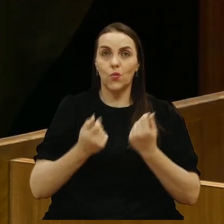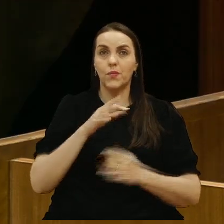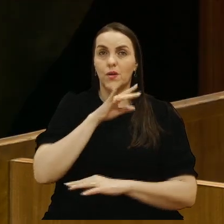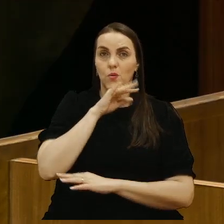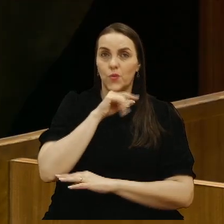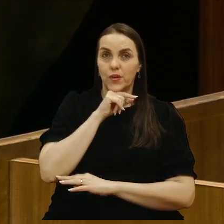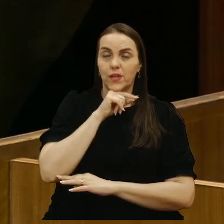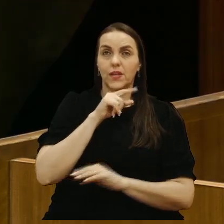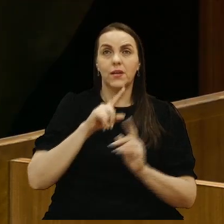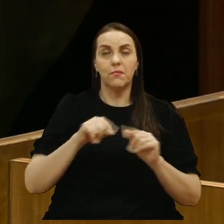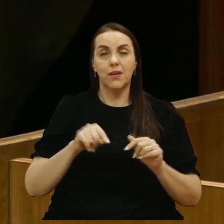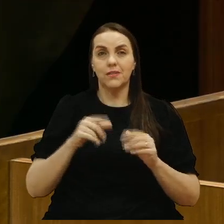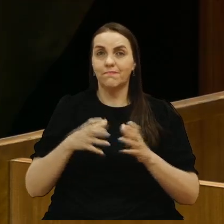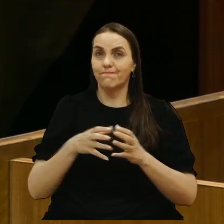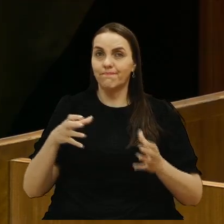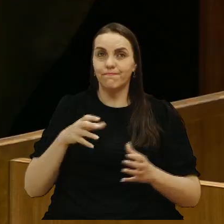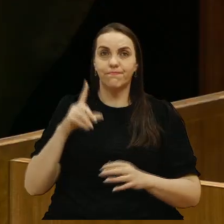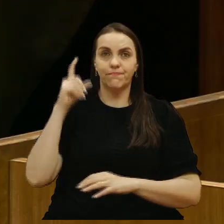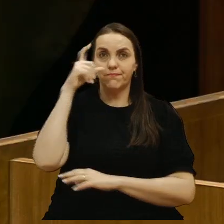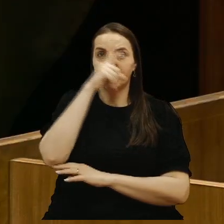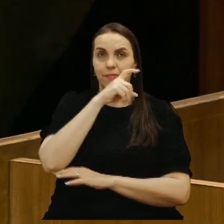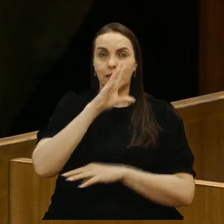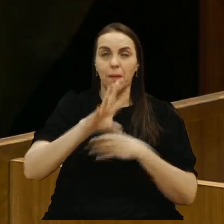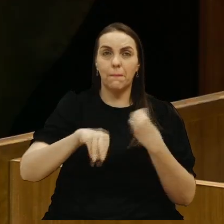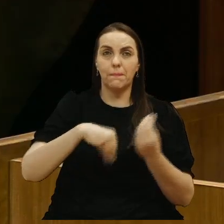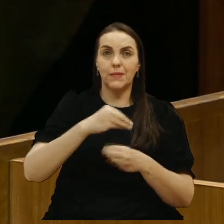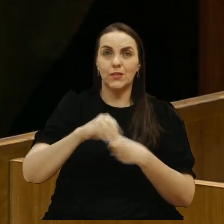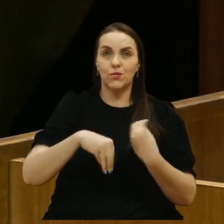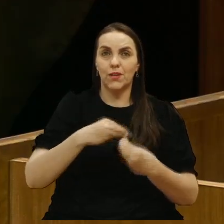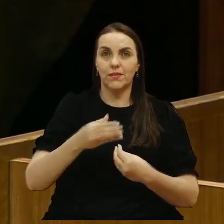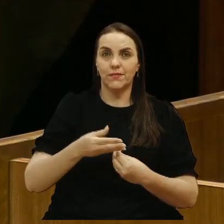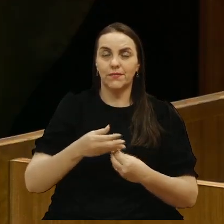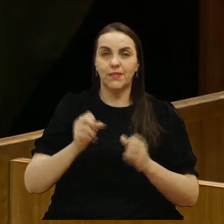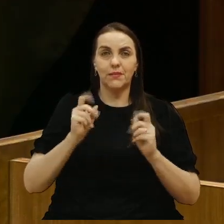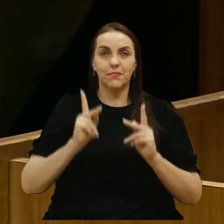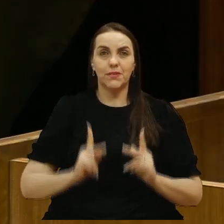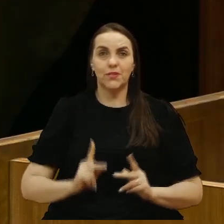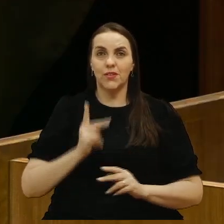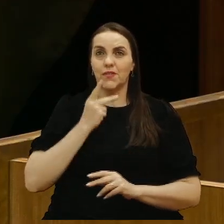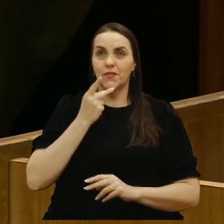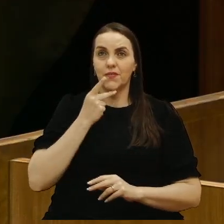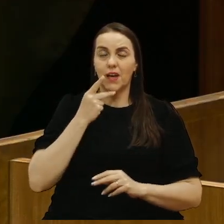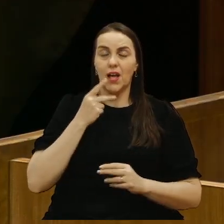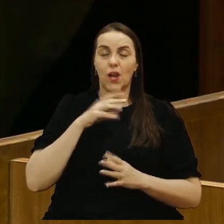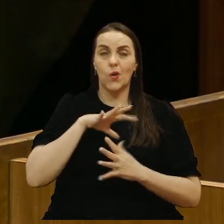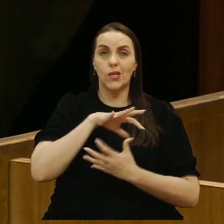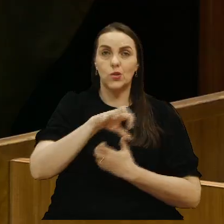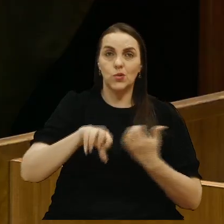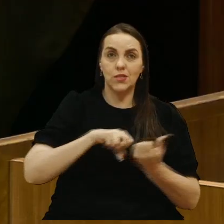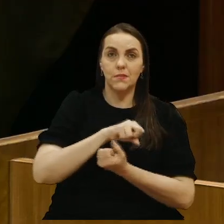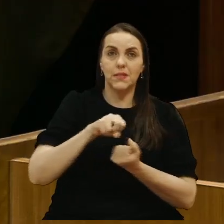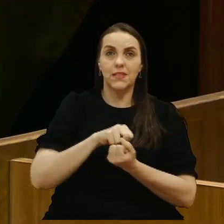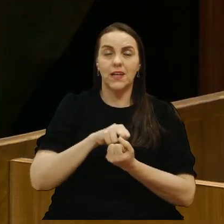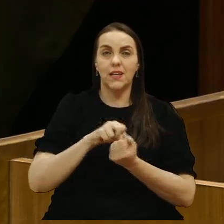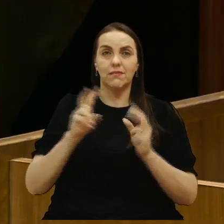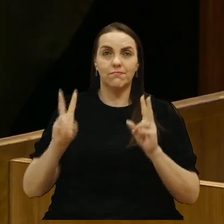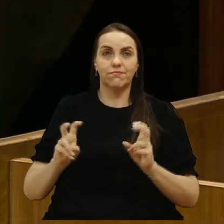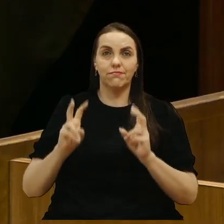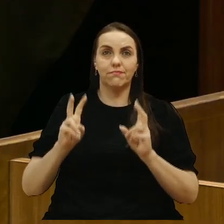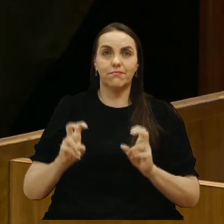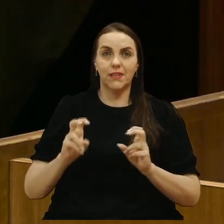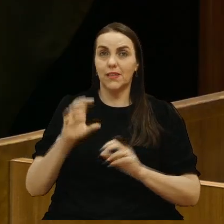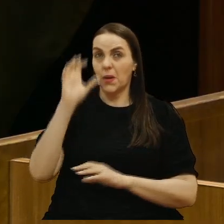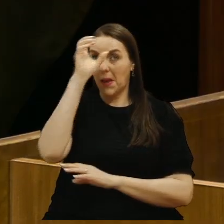mas a maior dificuldade é a mistura. As pessoas falam tanto em sustentabilidade em Caxias, mas não